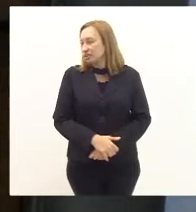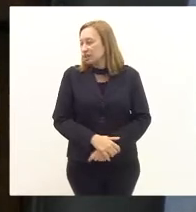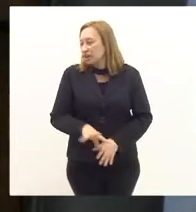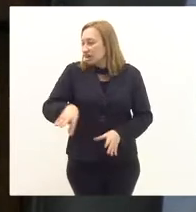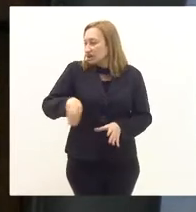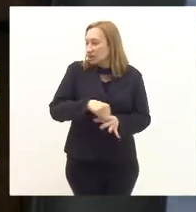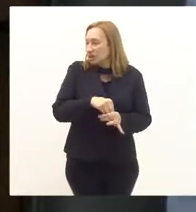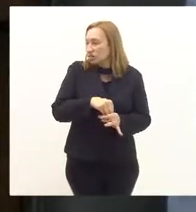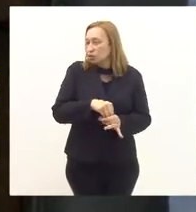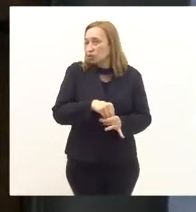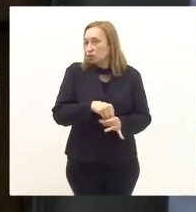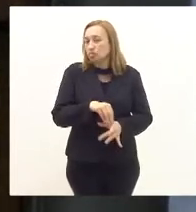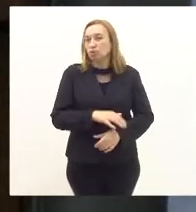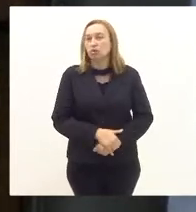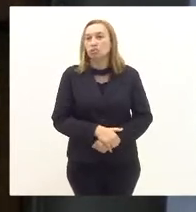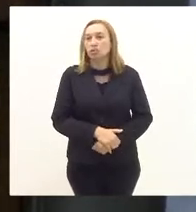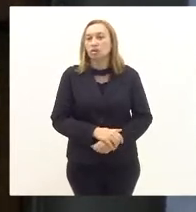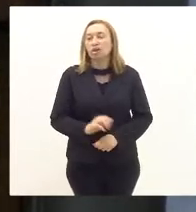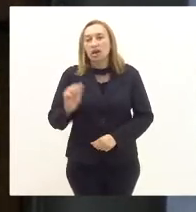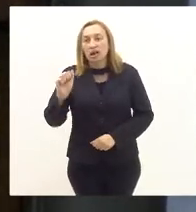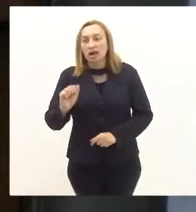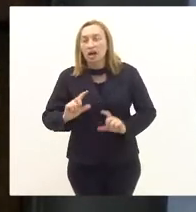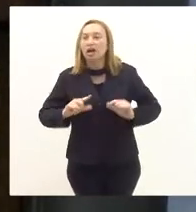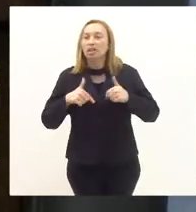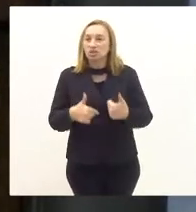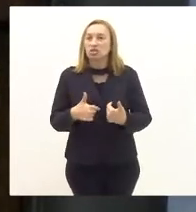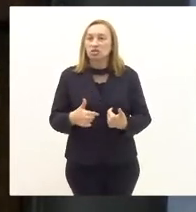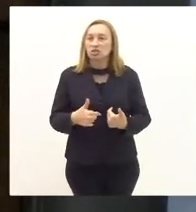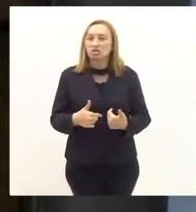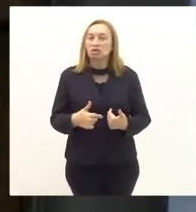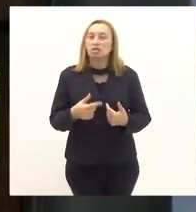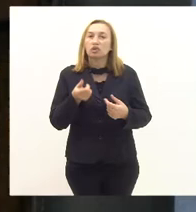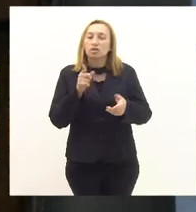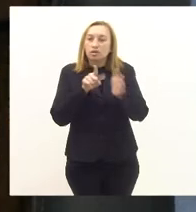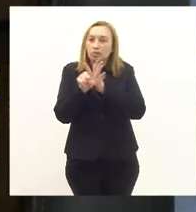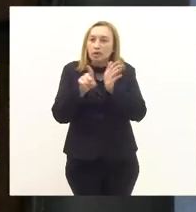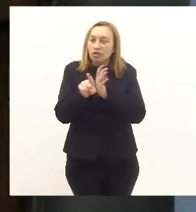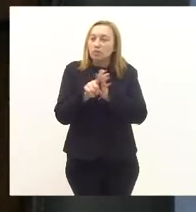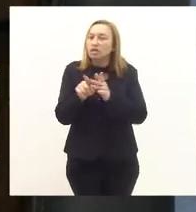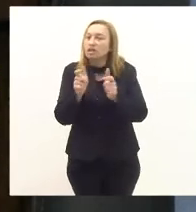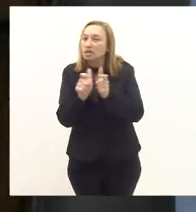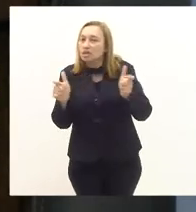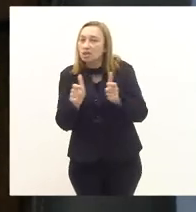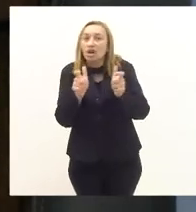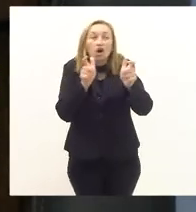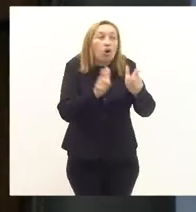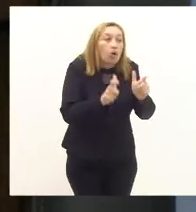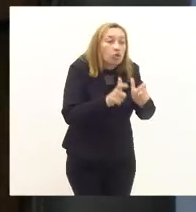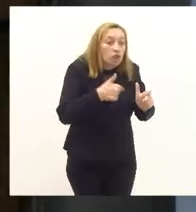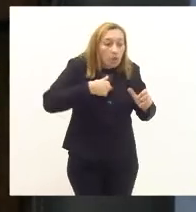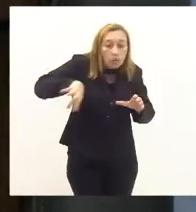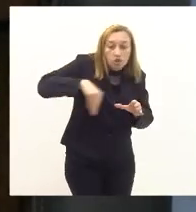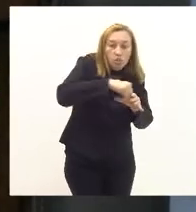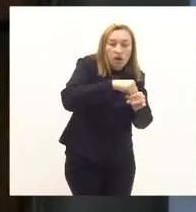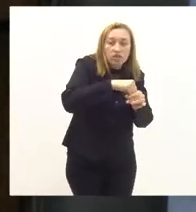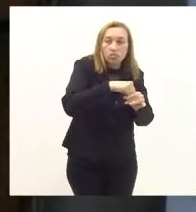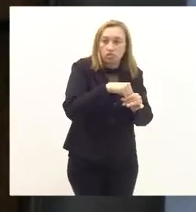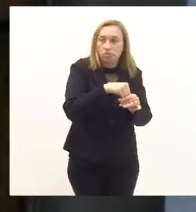dentre as ações que a gente vem, o grande questionamento é da onde que eu me enquadro